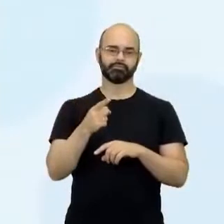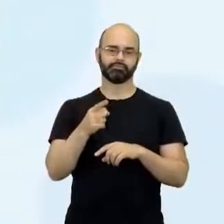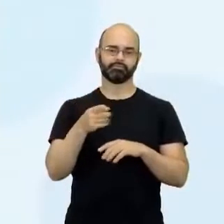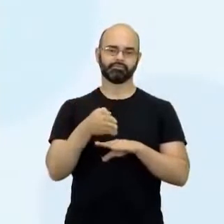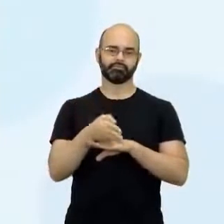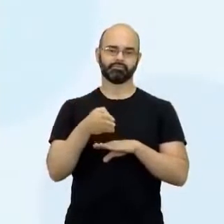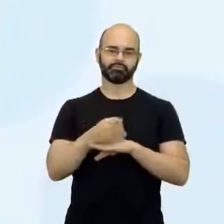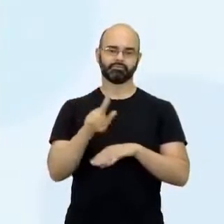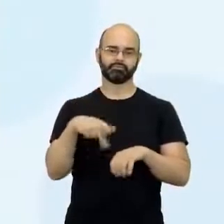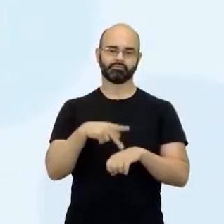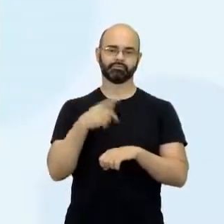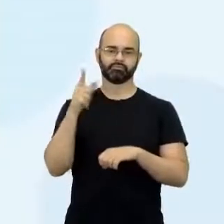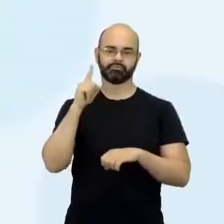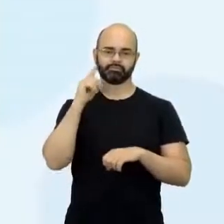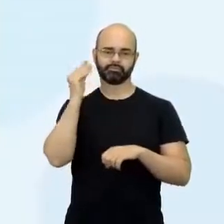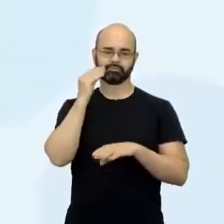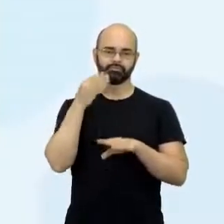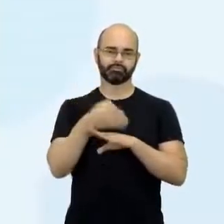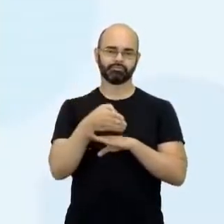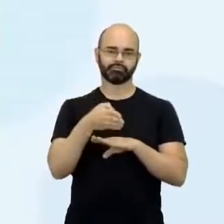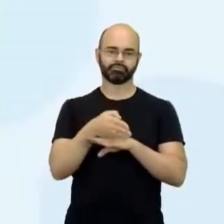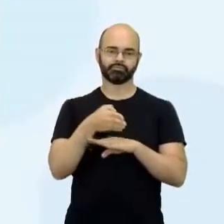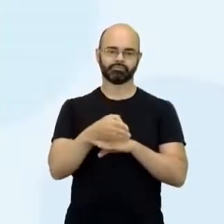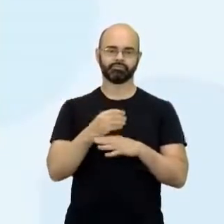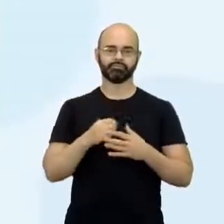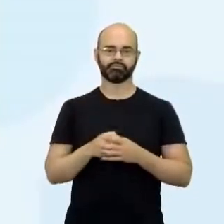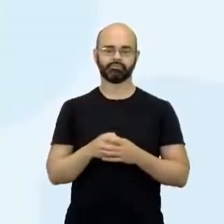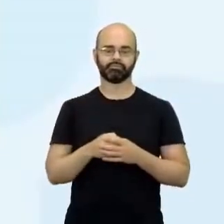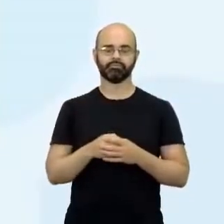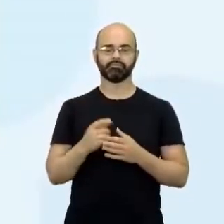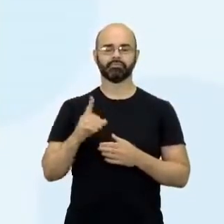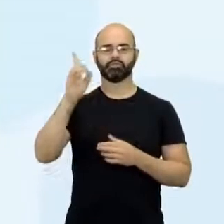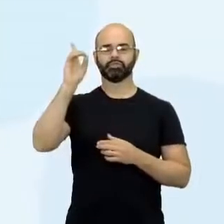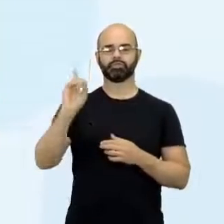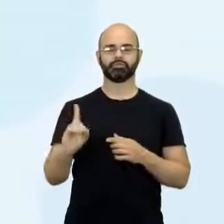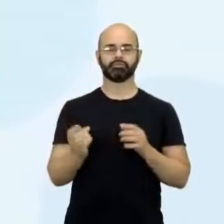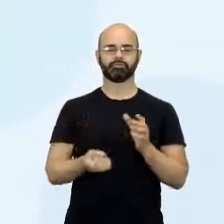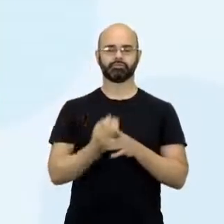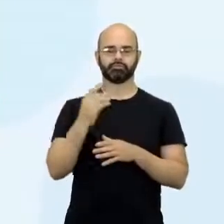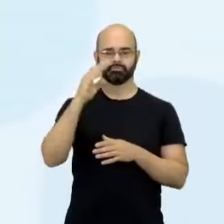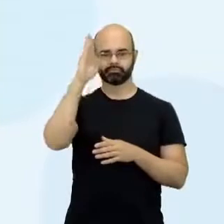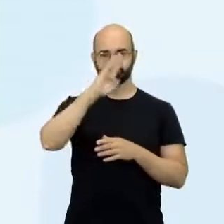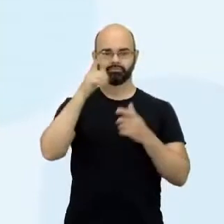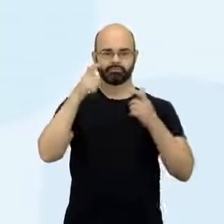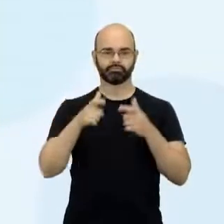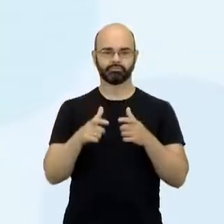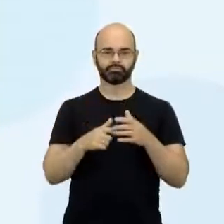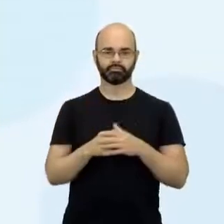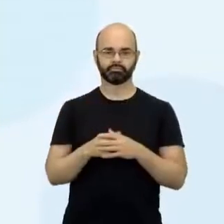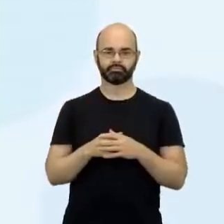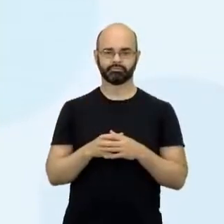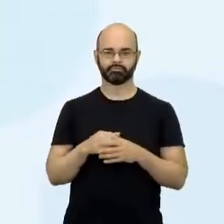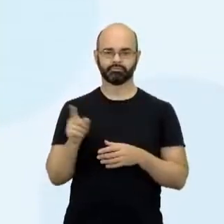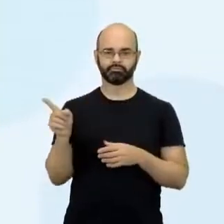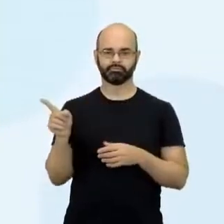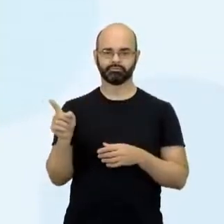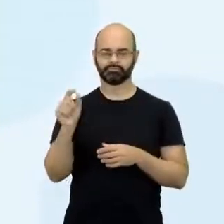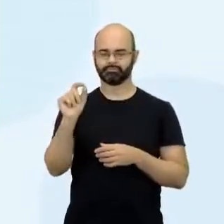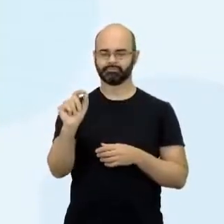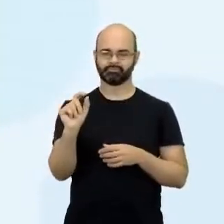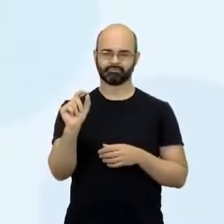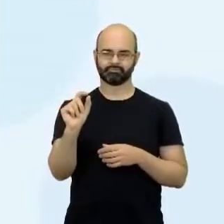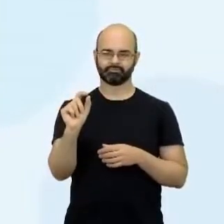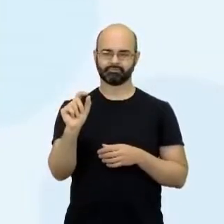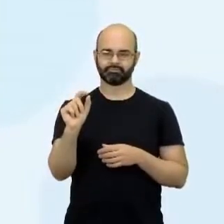países nas patentes, né, o direito de produzir, né? O Brasil está aqui, ó, bem baixo,